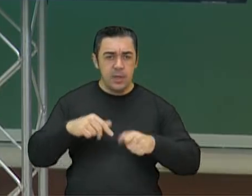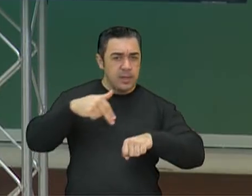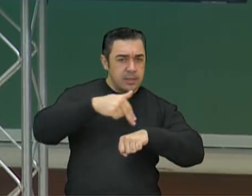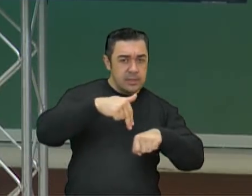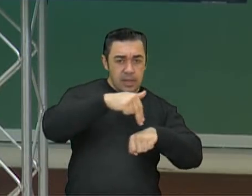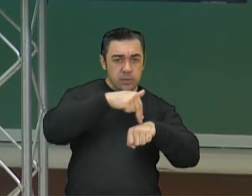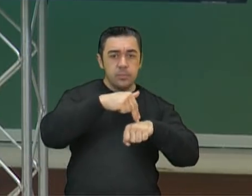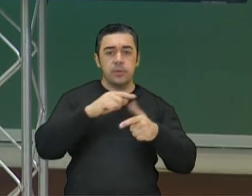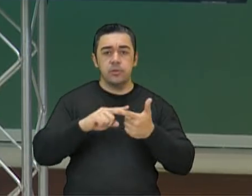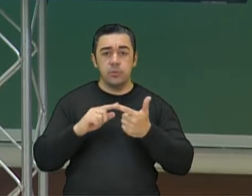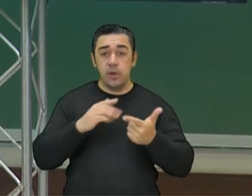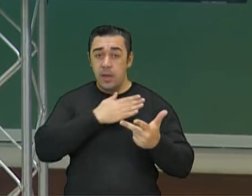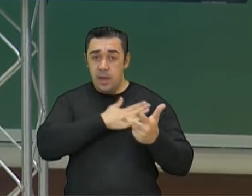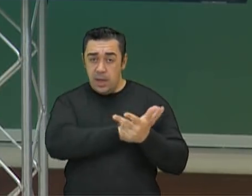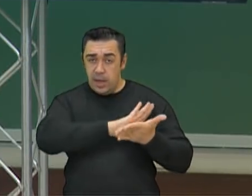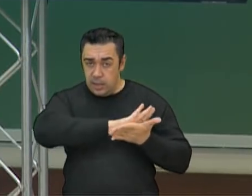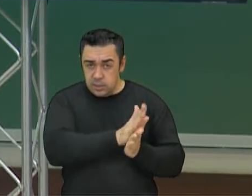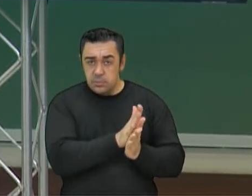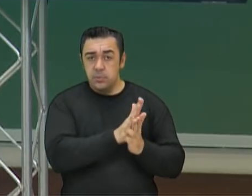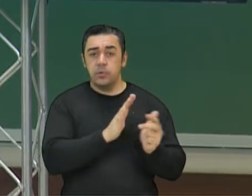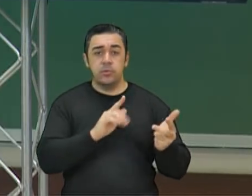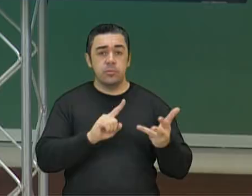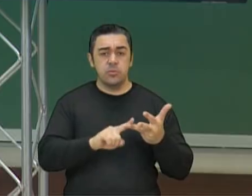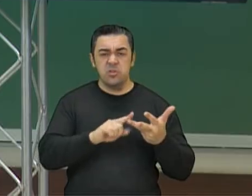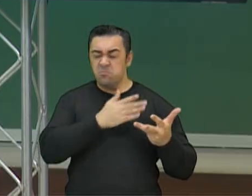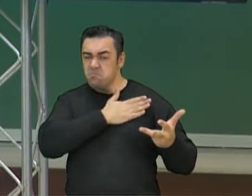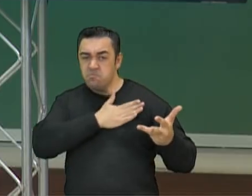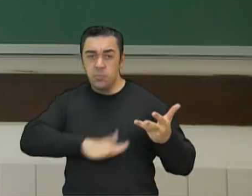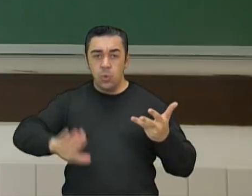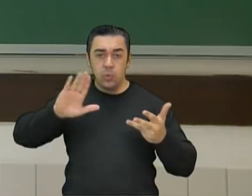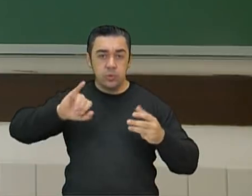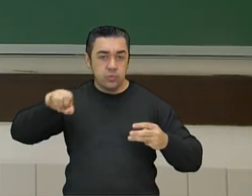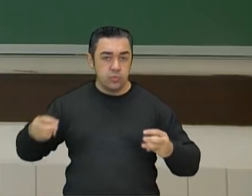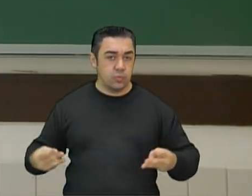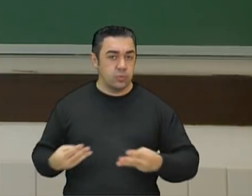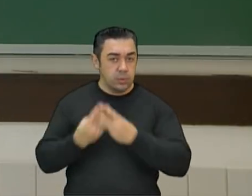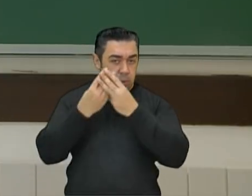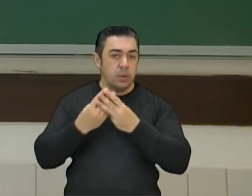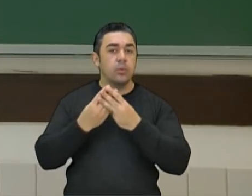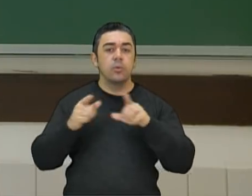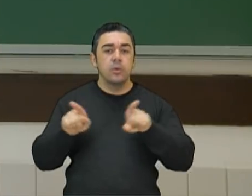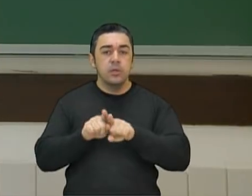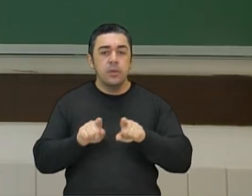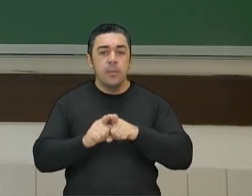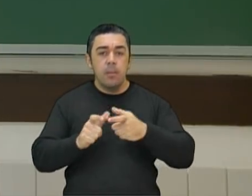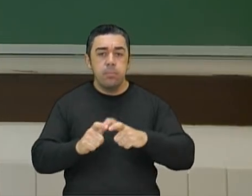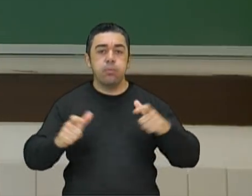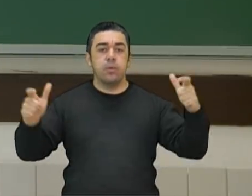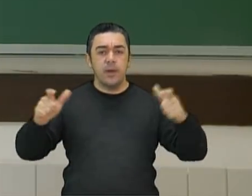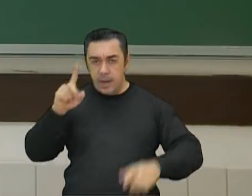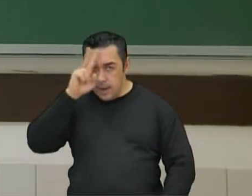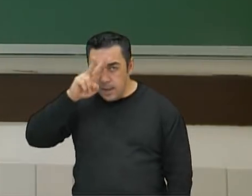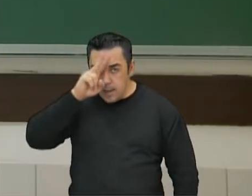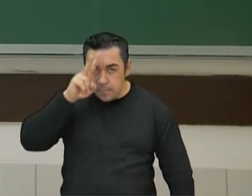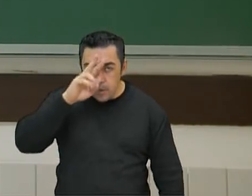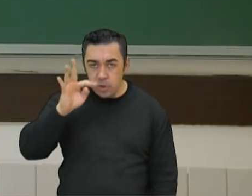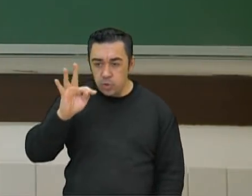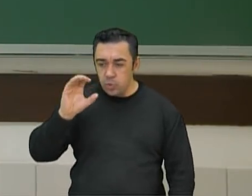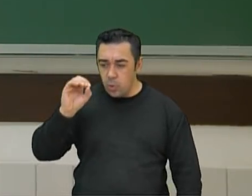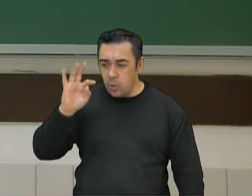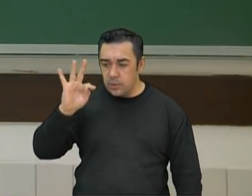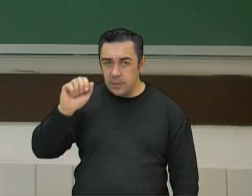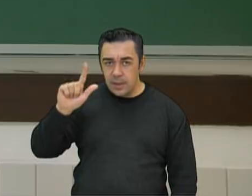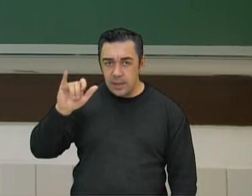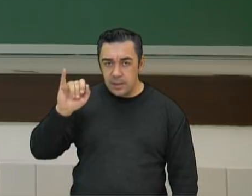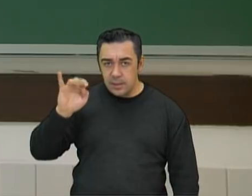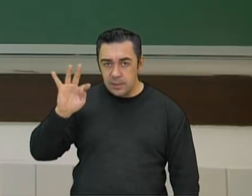o racismo, o antissemitismo e a expansão territorial. Lembra que totalitarismo, nós falamos na última aula